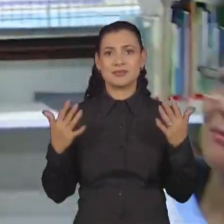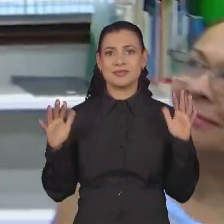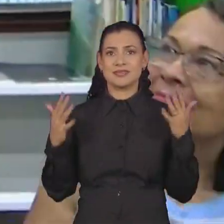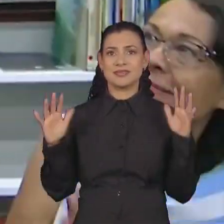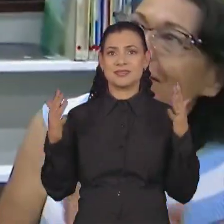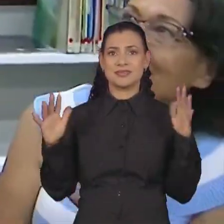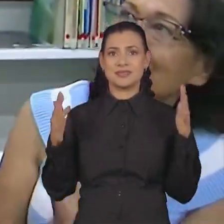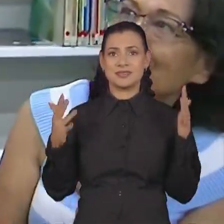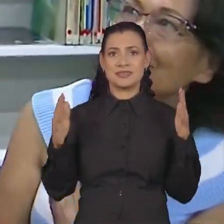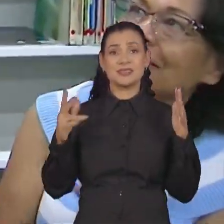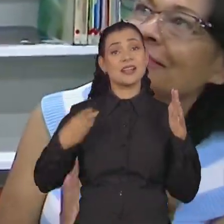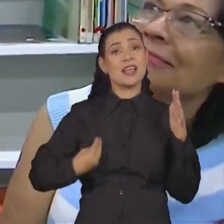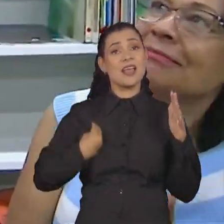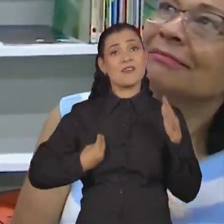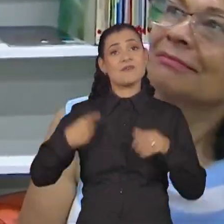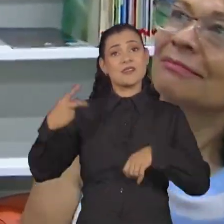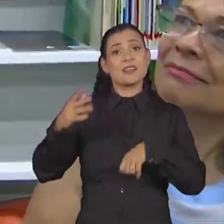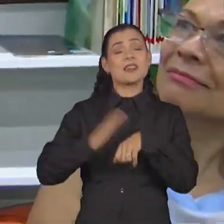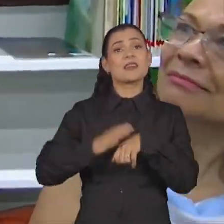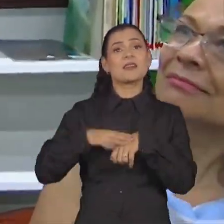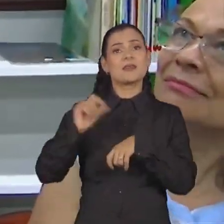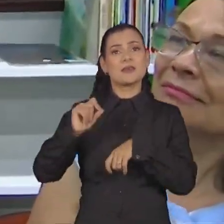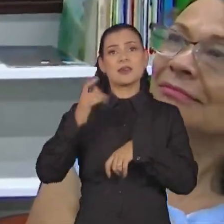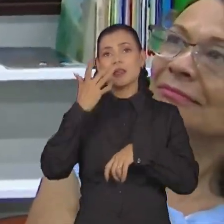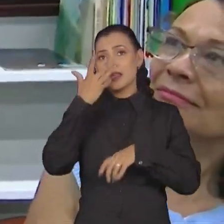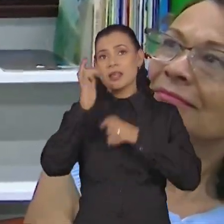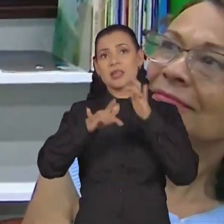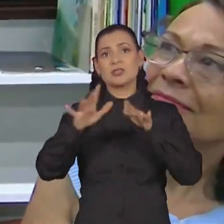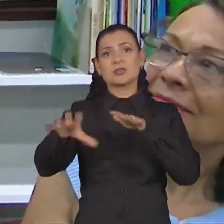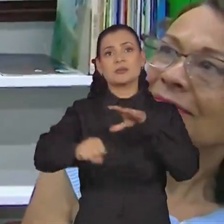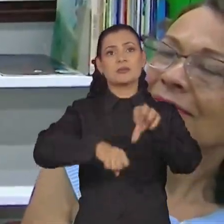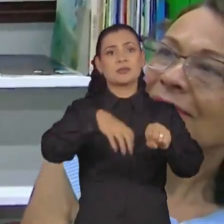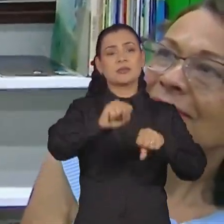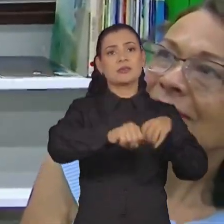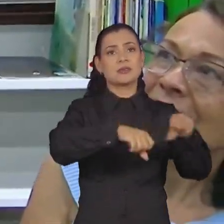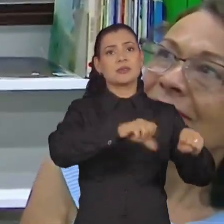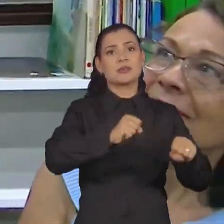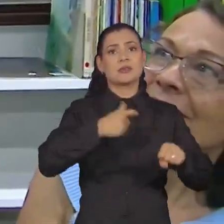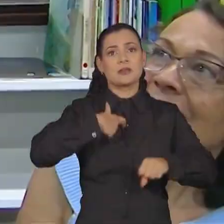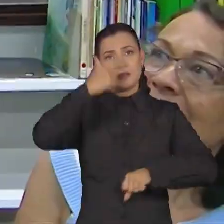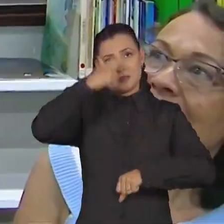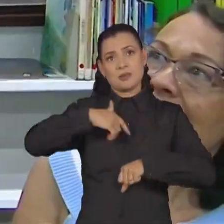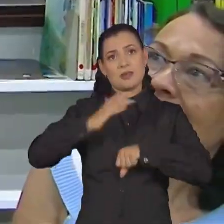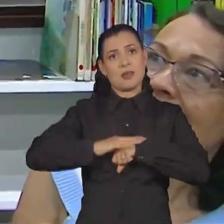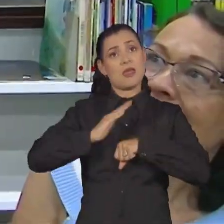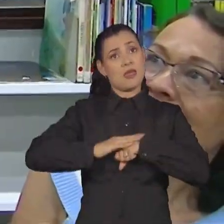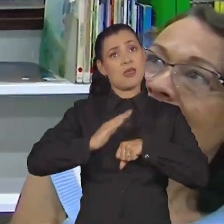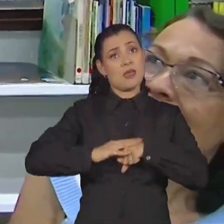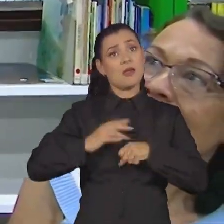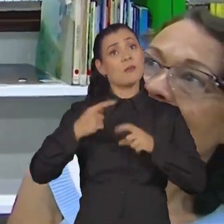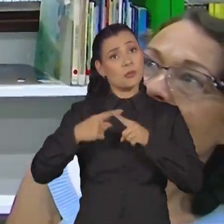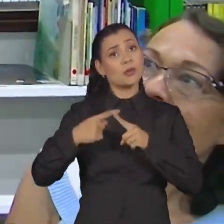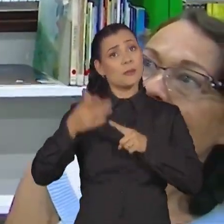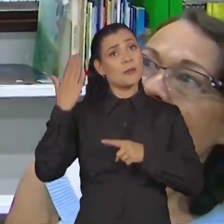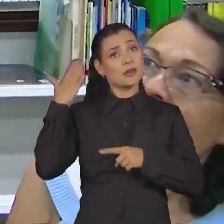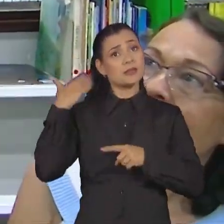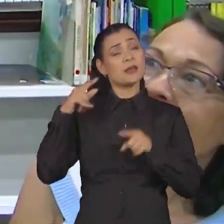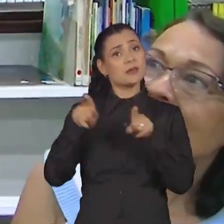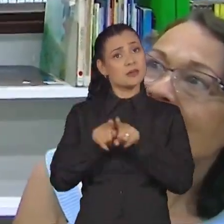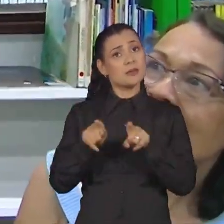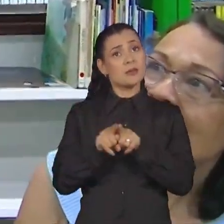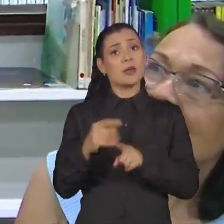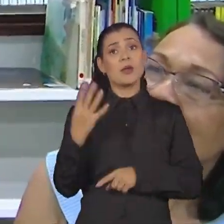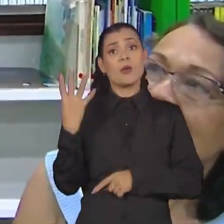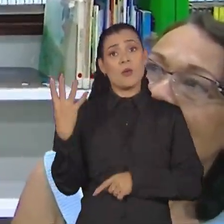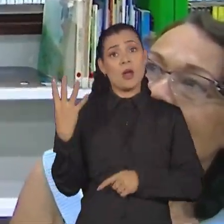Essa é a filha de uma catadora de papel. E eu sou um exemplo disso, porque eu também fui para criar